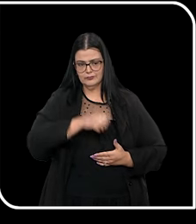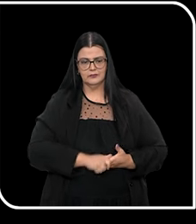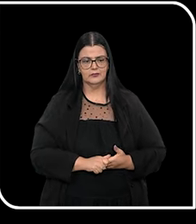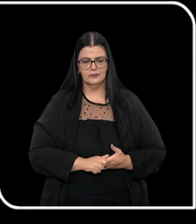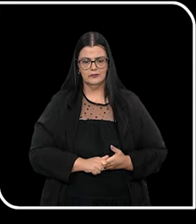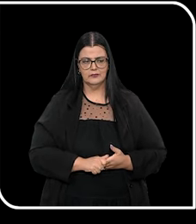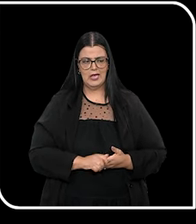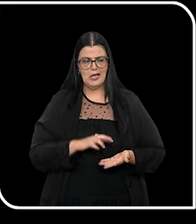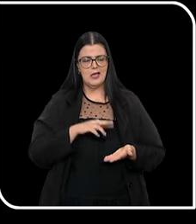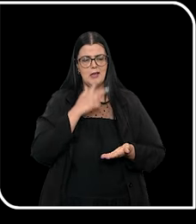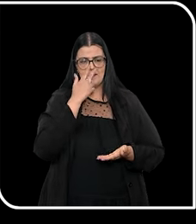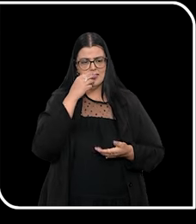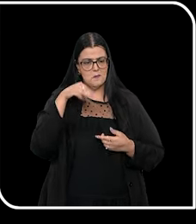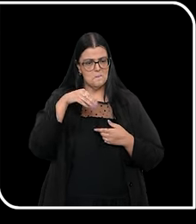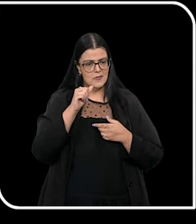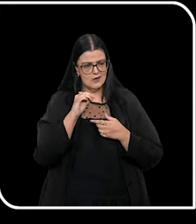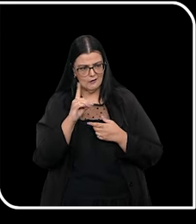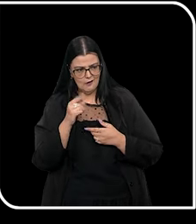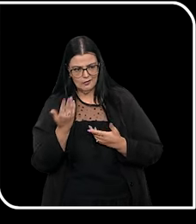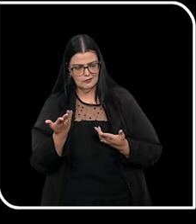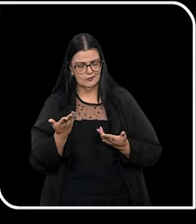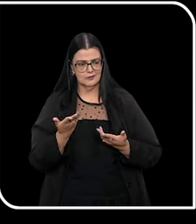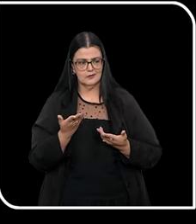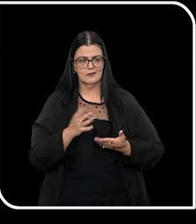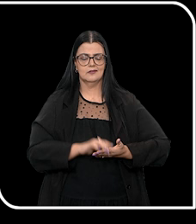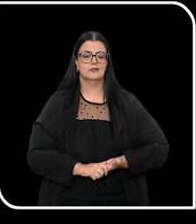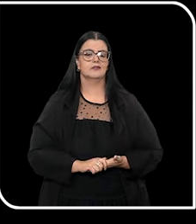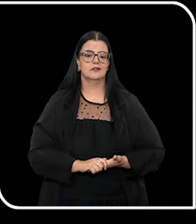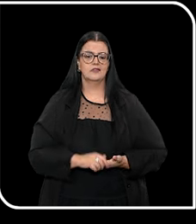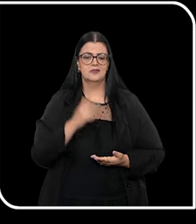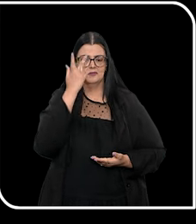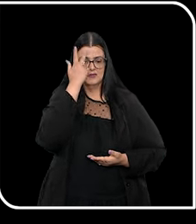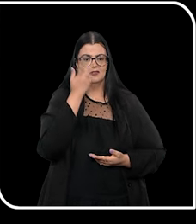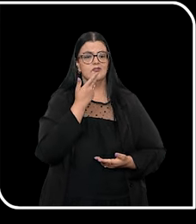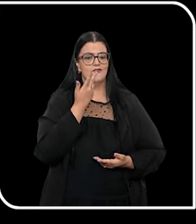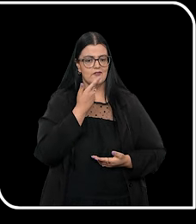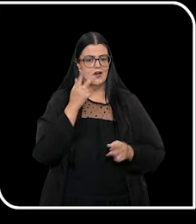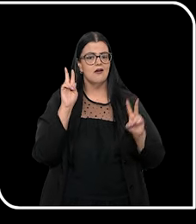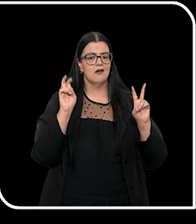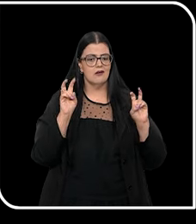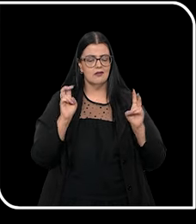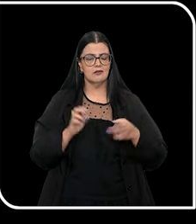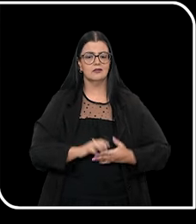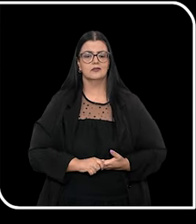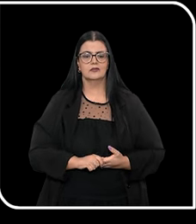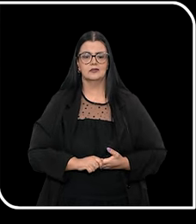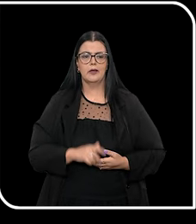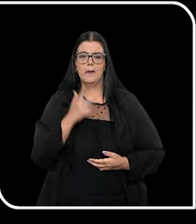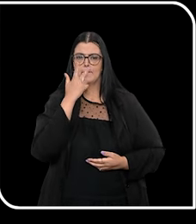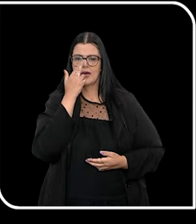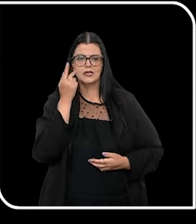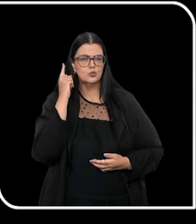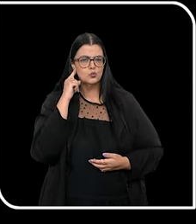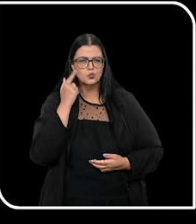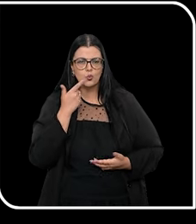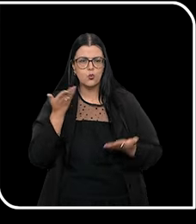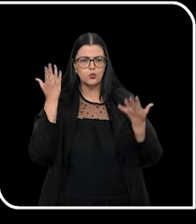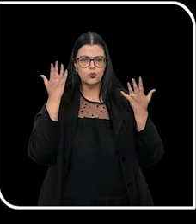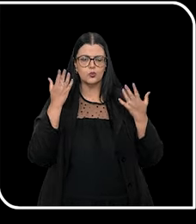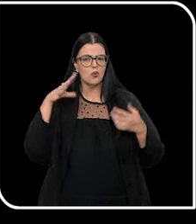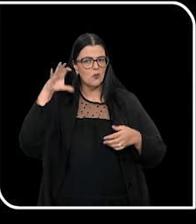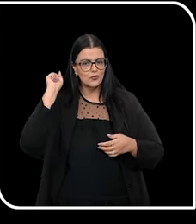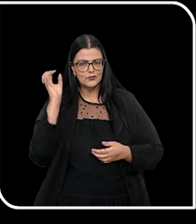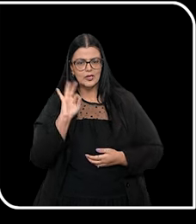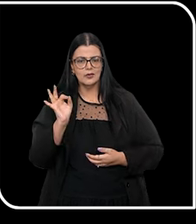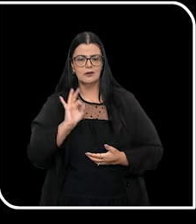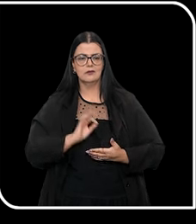que mancada Sabe quantas pessoas eu não vejo dizer isso aqui parece surdo fica fazendo que